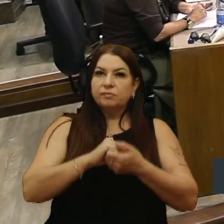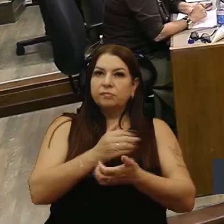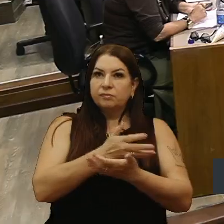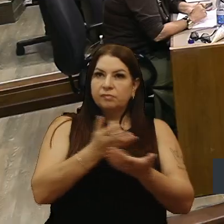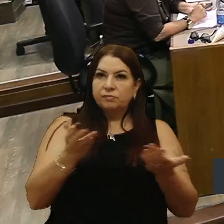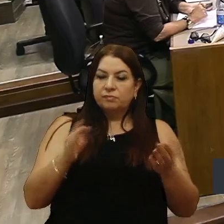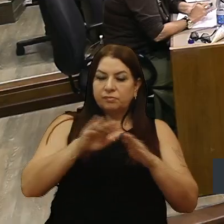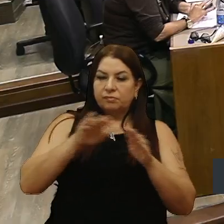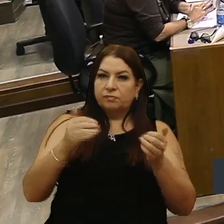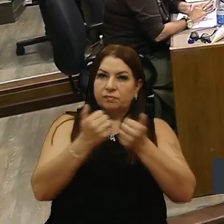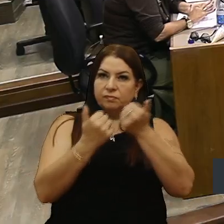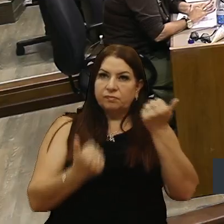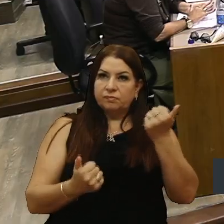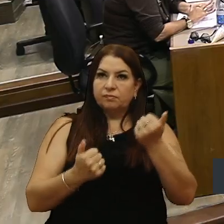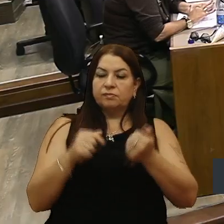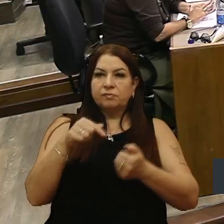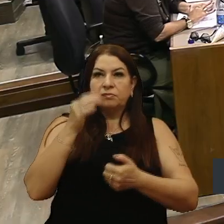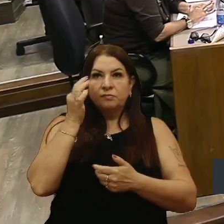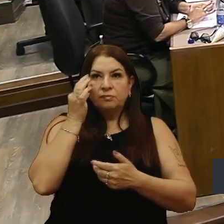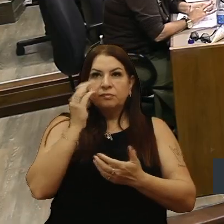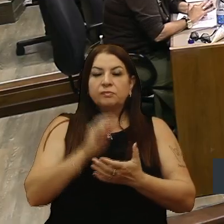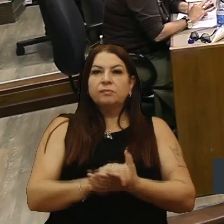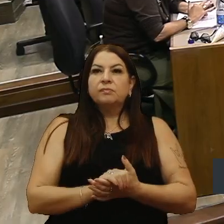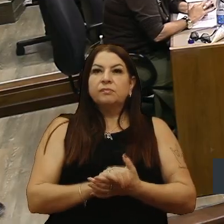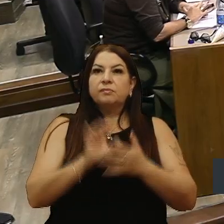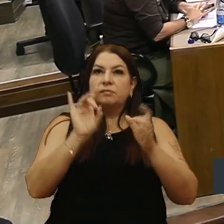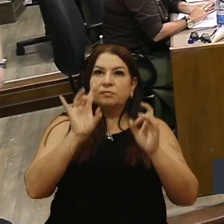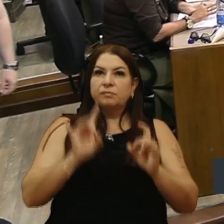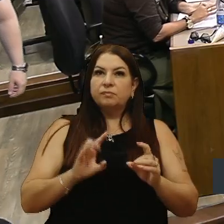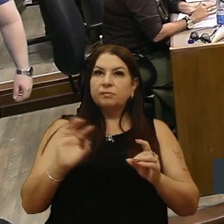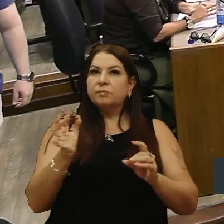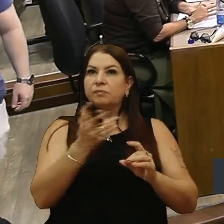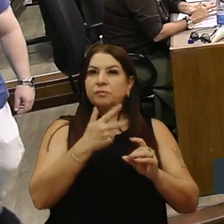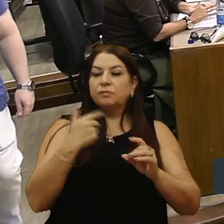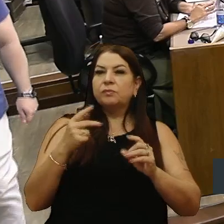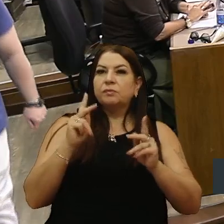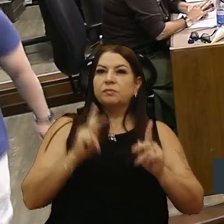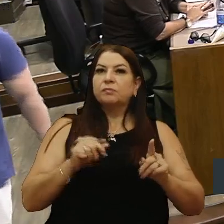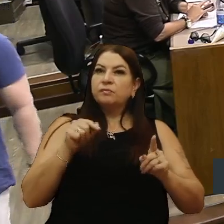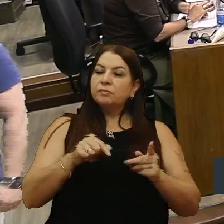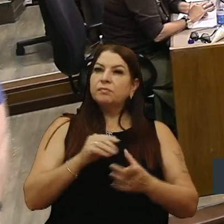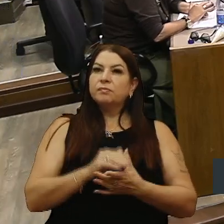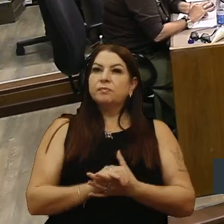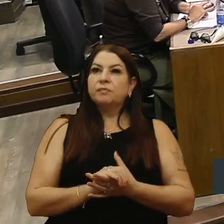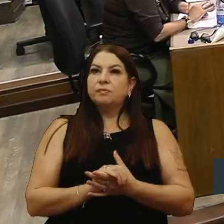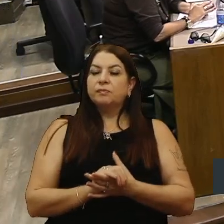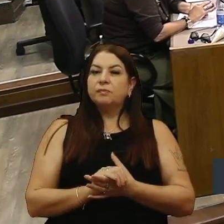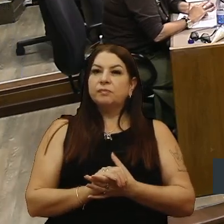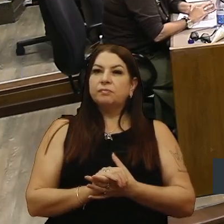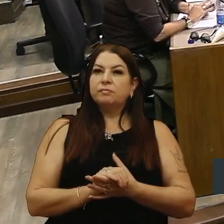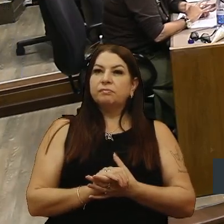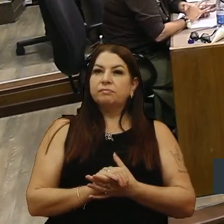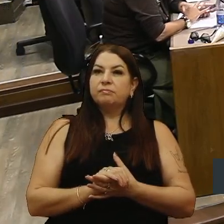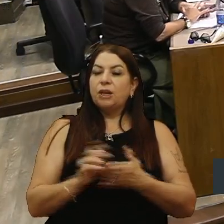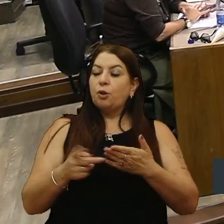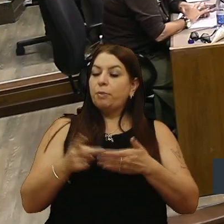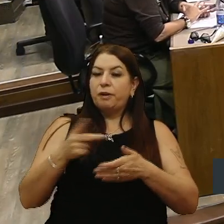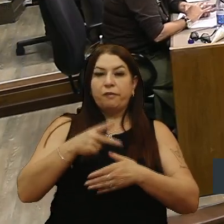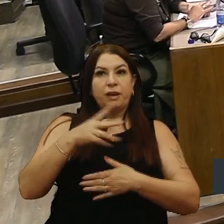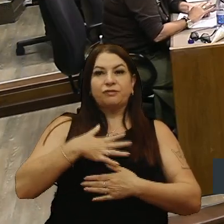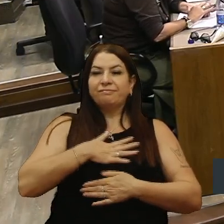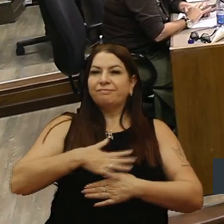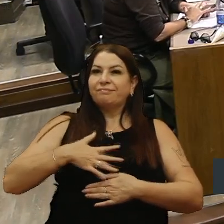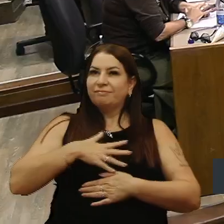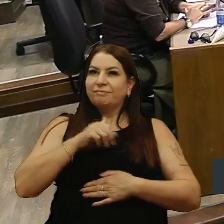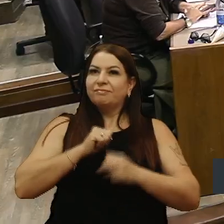toda a mesa diretora presente e também, em especial, a todos os nobres pares. Um privilégio enorme estar aqui nesta